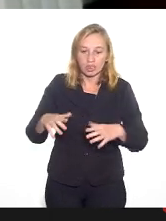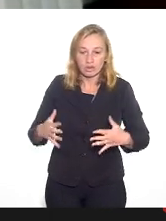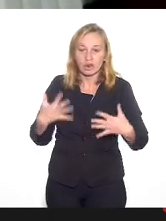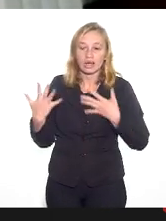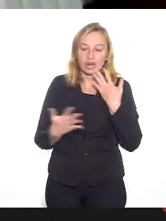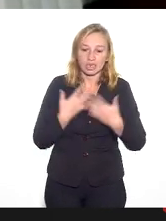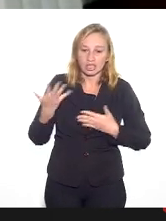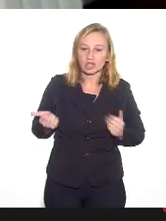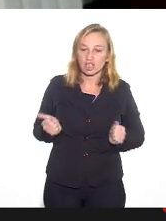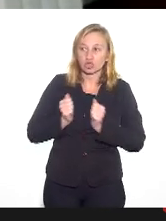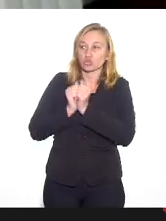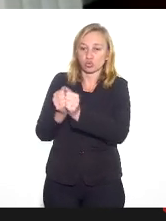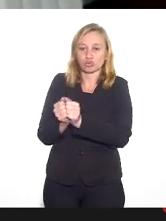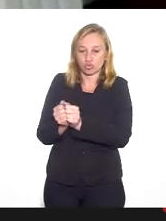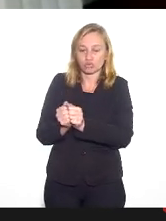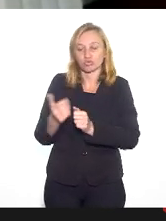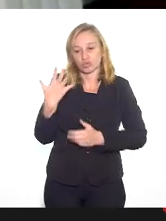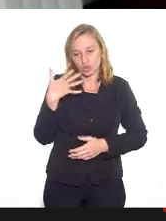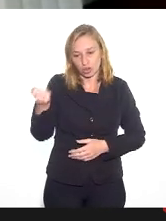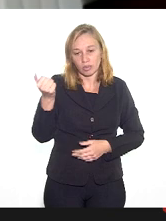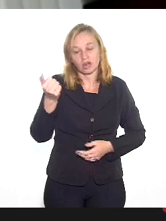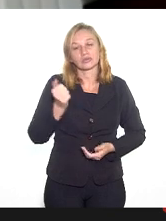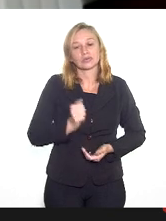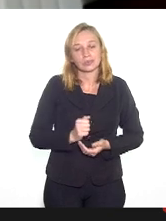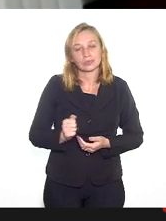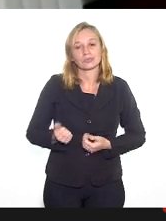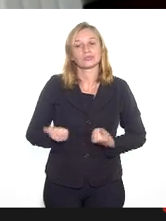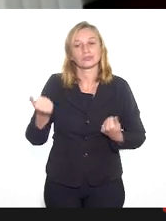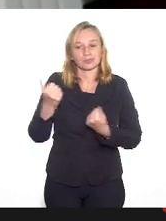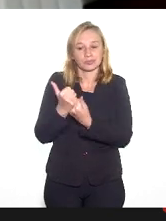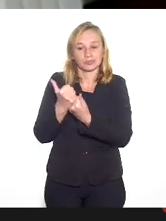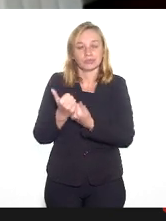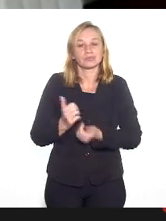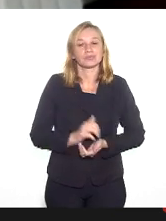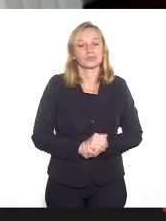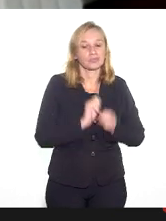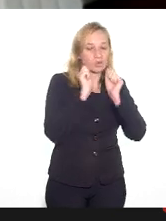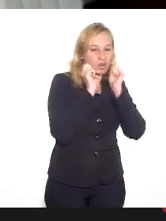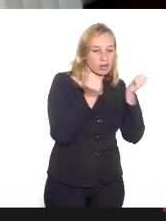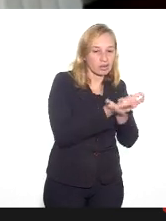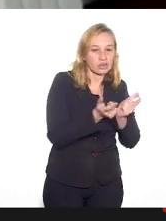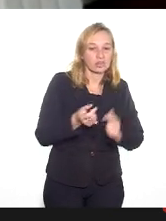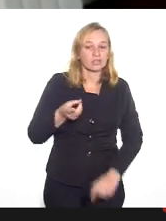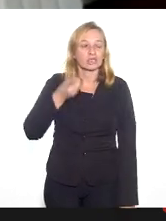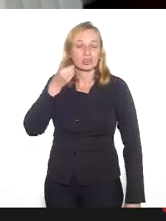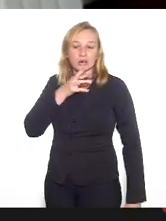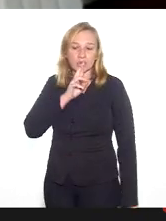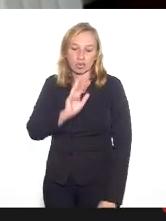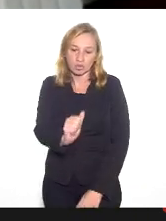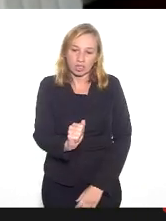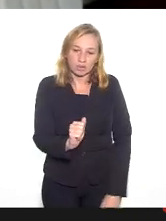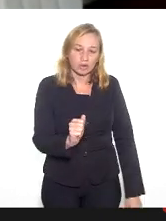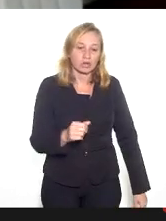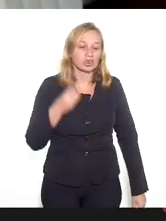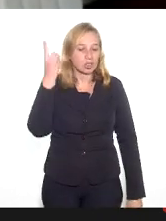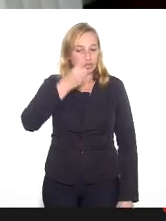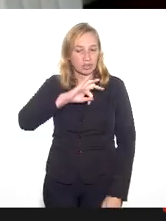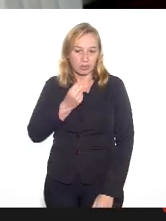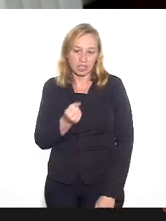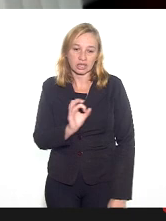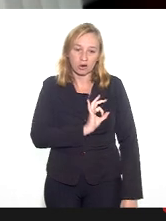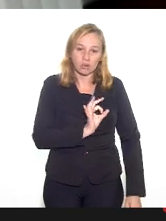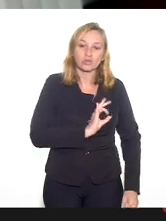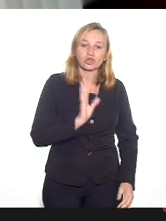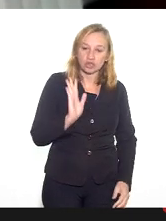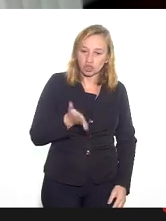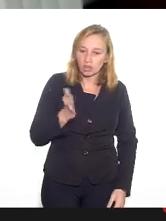honra de ser chamado a colaborar com a Assembleia Legislativa, tanto com o deputado Rodrigo Amorim, quanto com a deputada Marta Rocha, que também